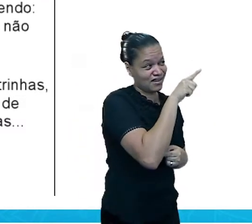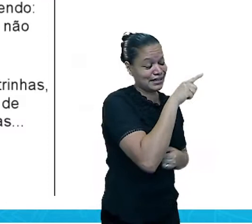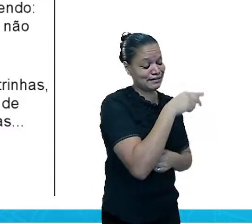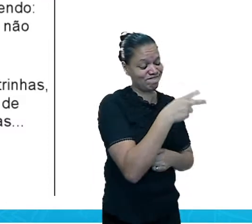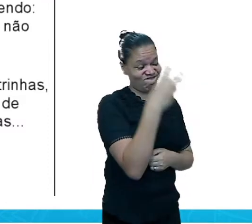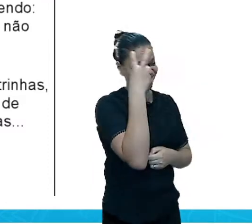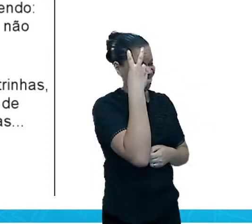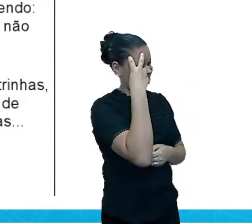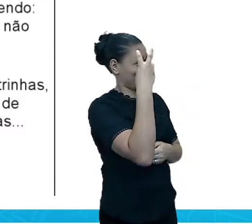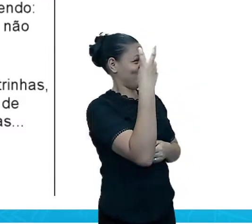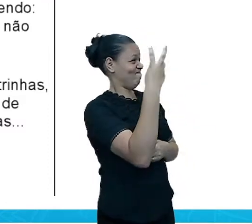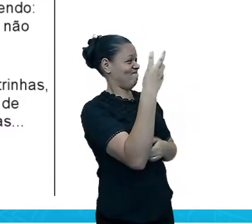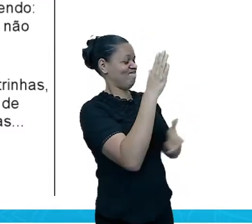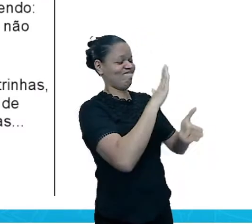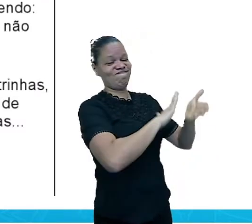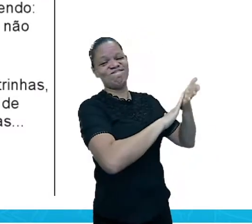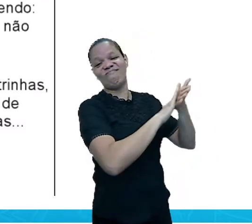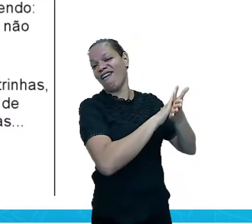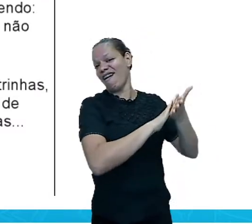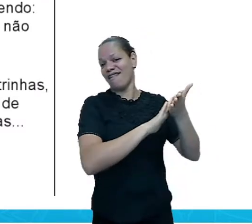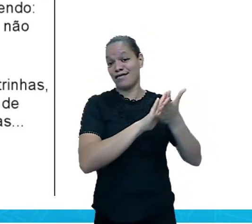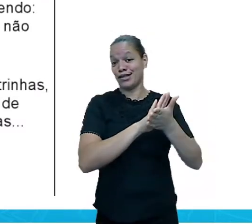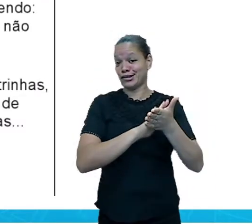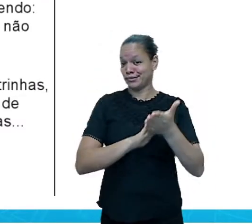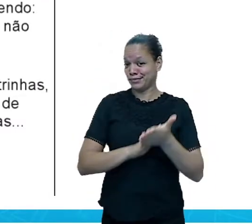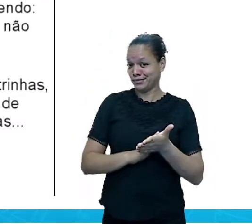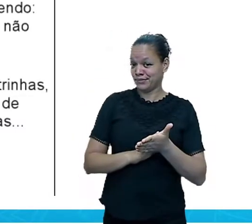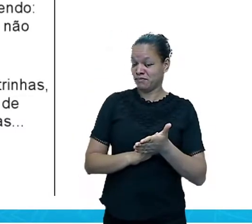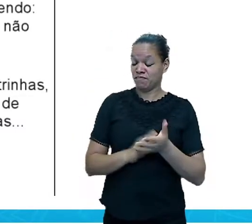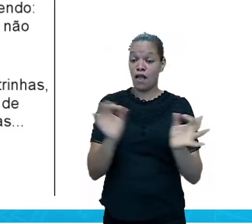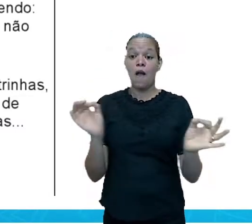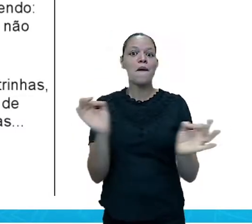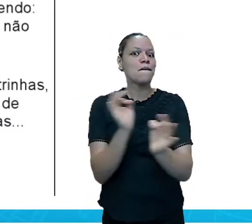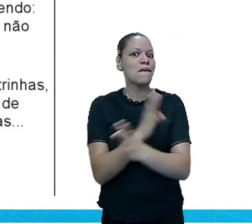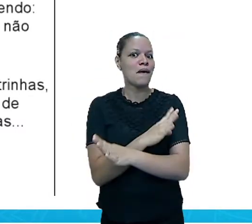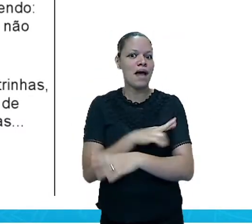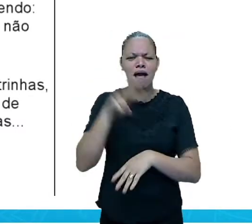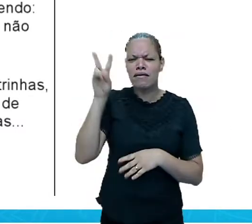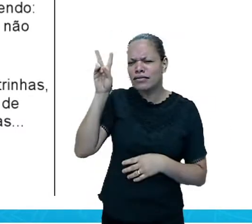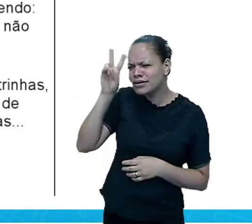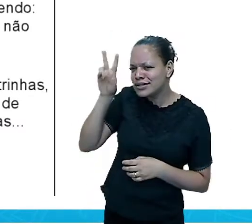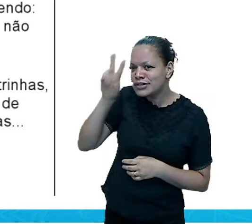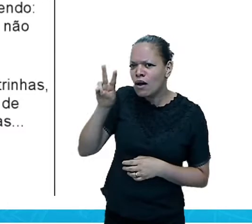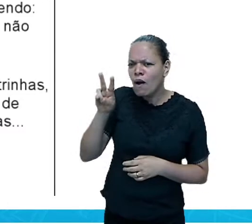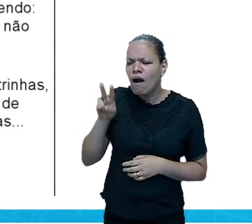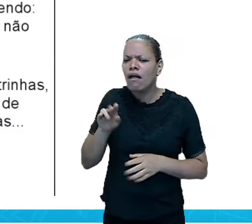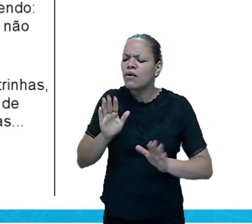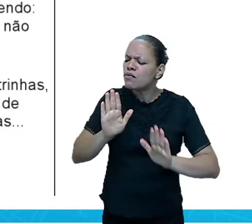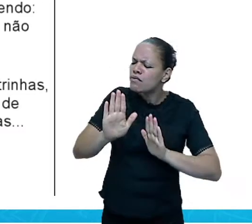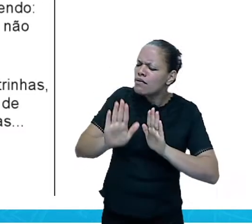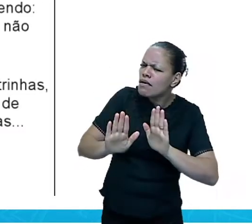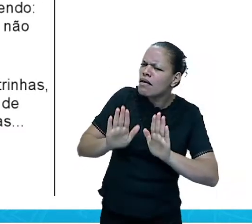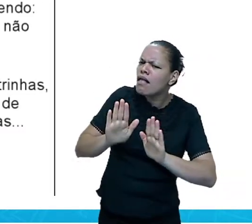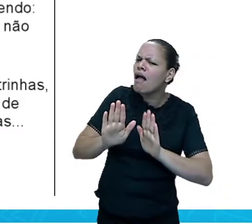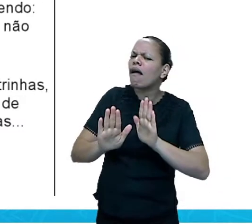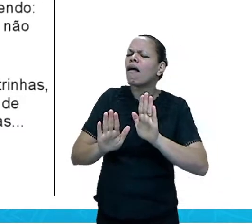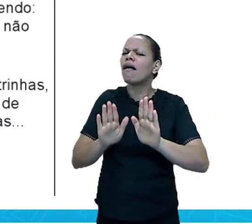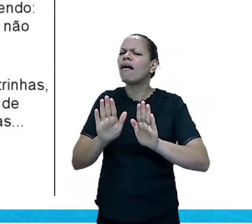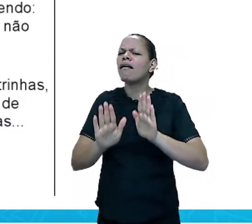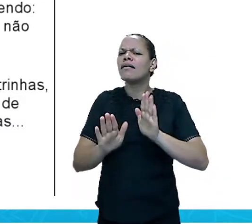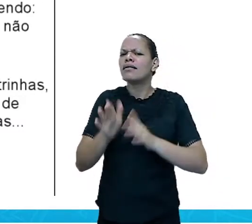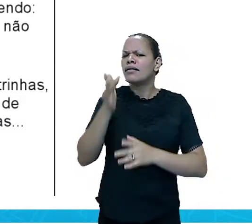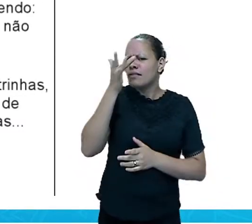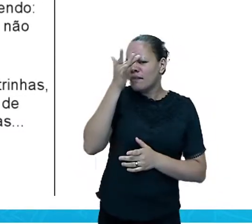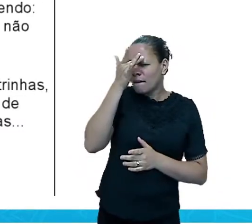inteligência. Moral da história: cuidado com quem muito elogia.